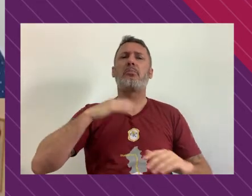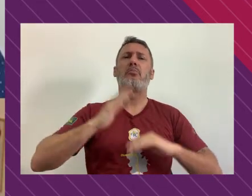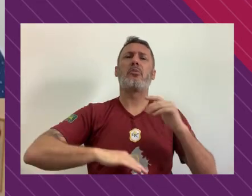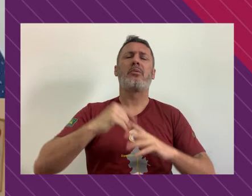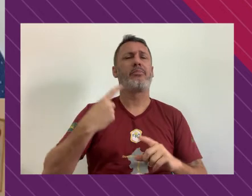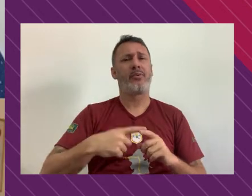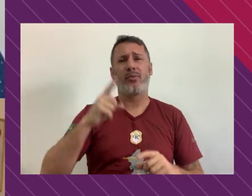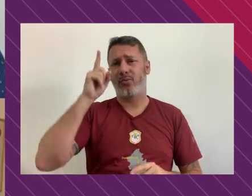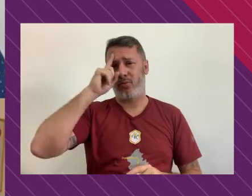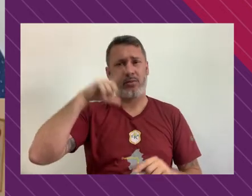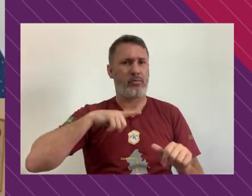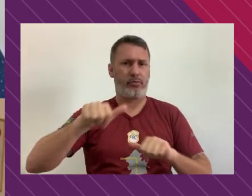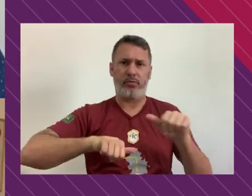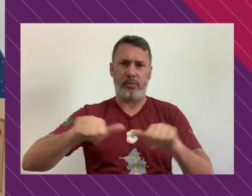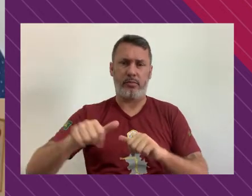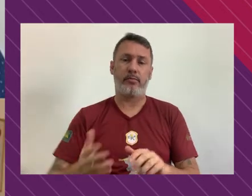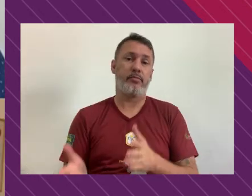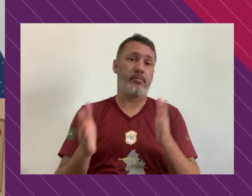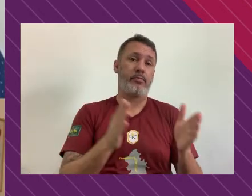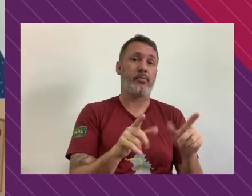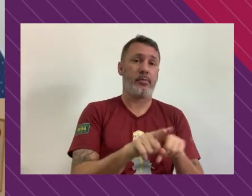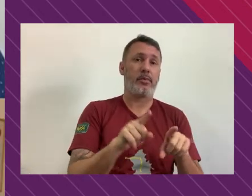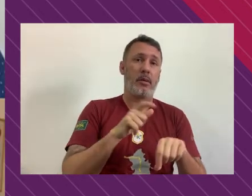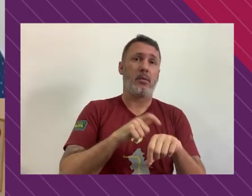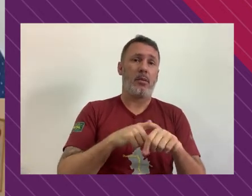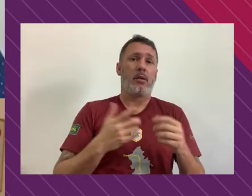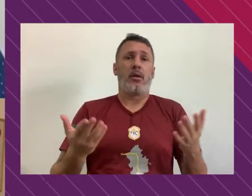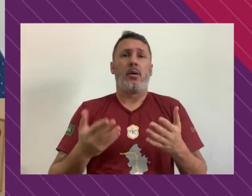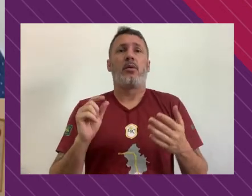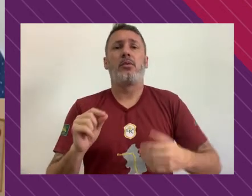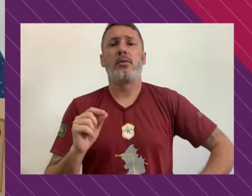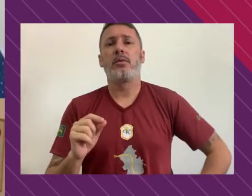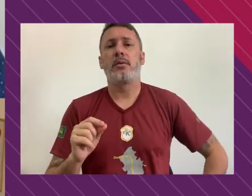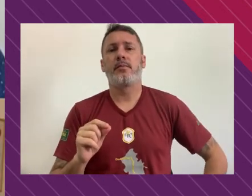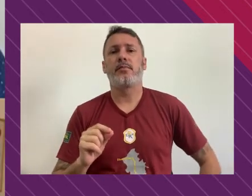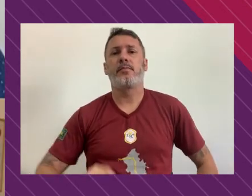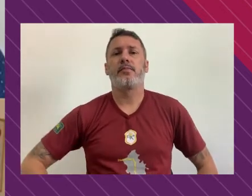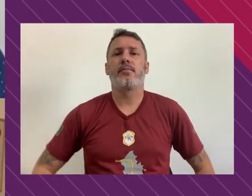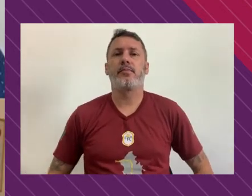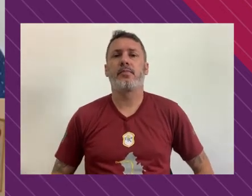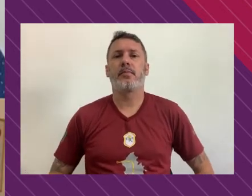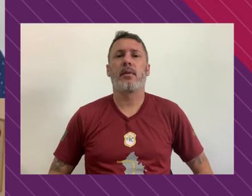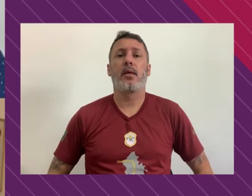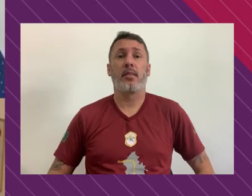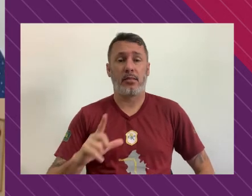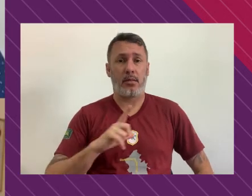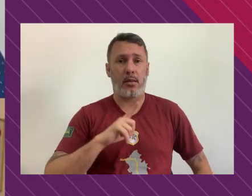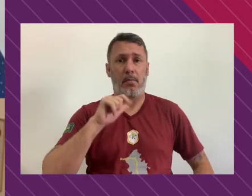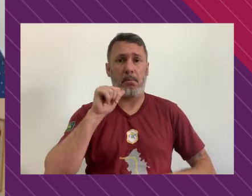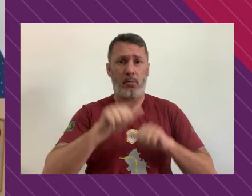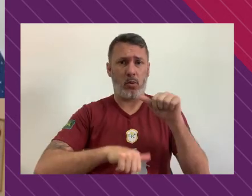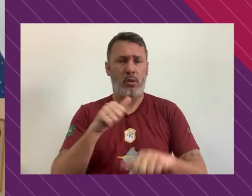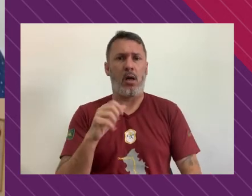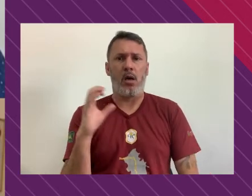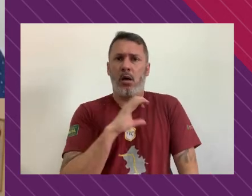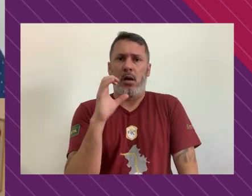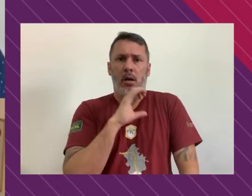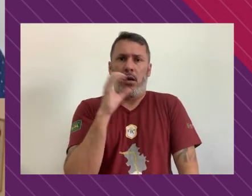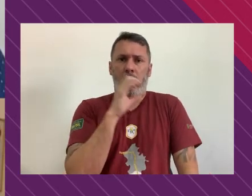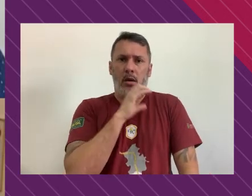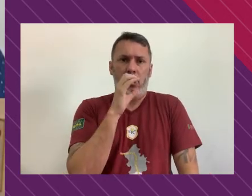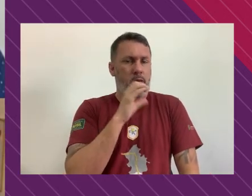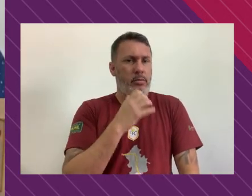Diversitalk foi com a Lígia Zottini, que é uma especialista em futuro do trabalho. E ela falava para a gente em como hoje a gente